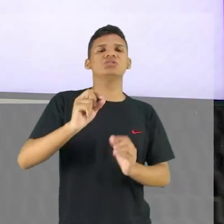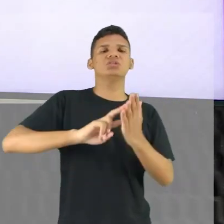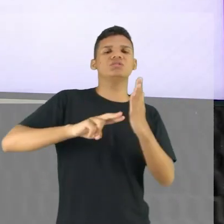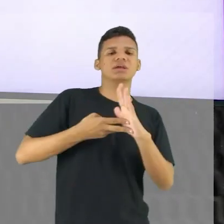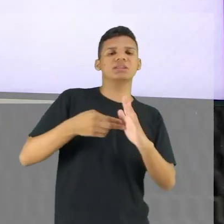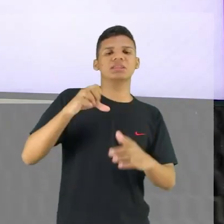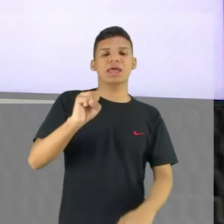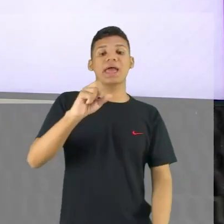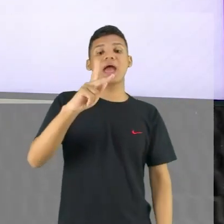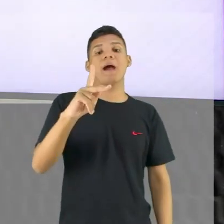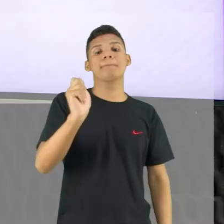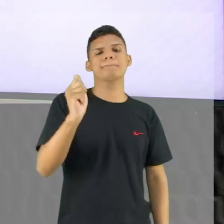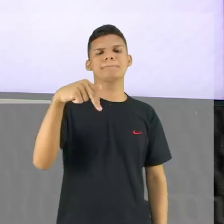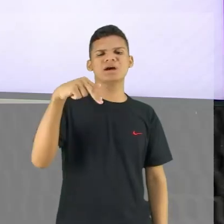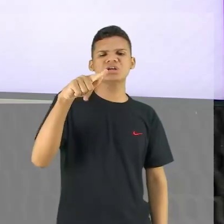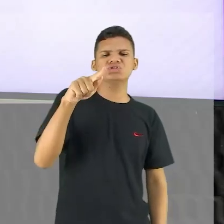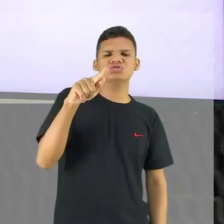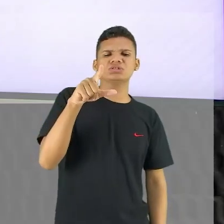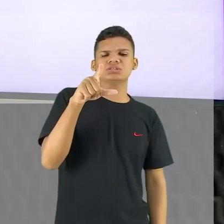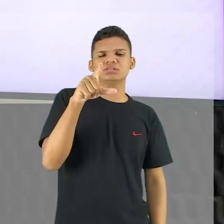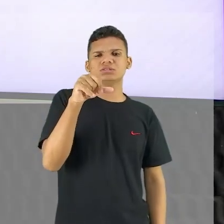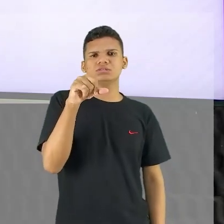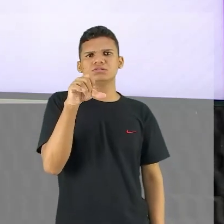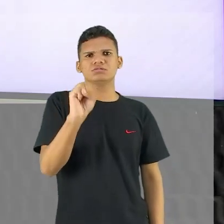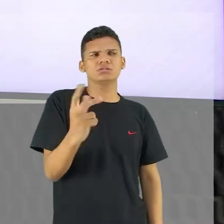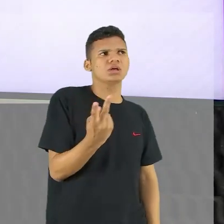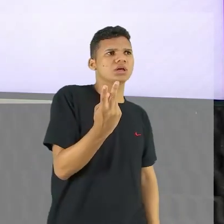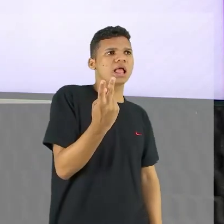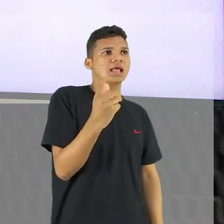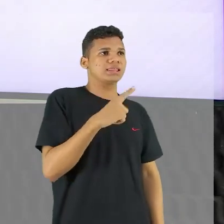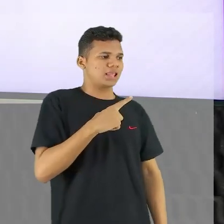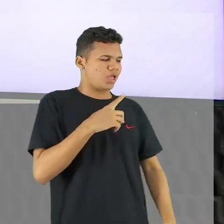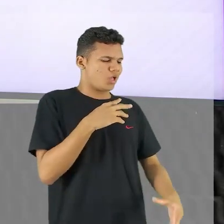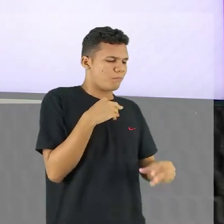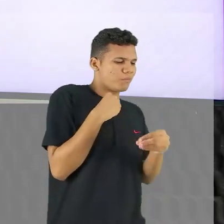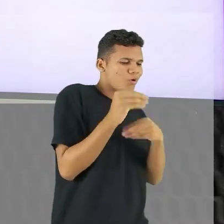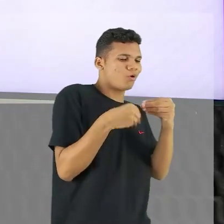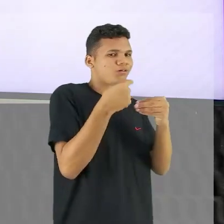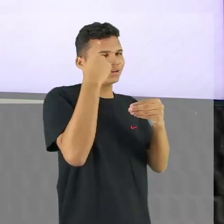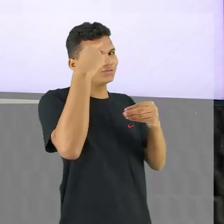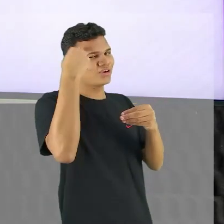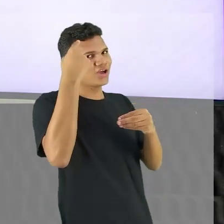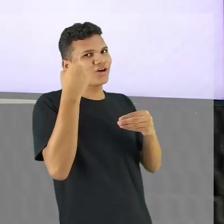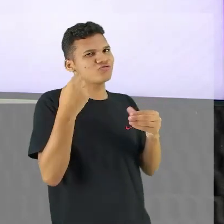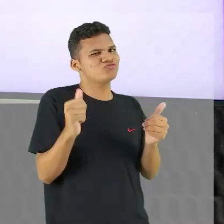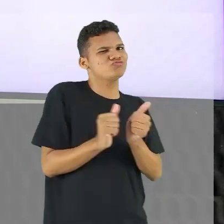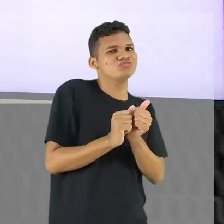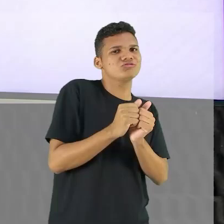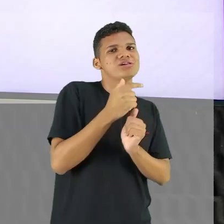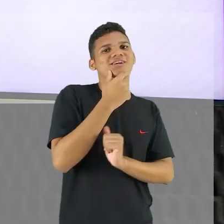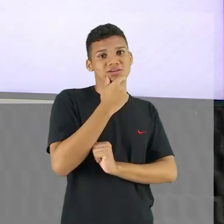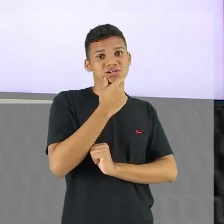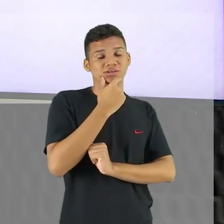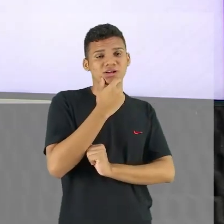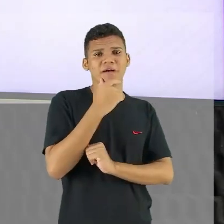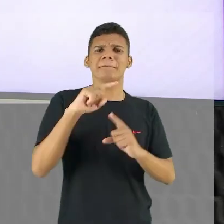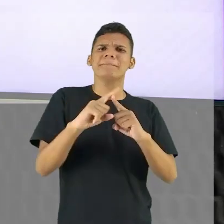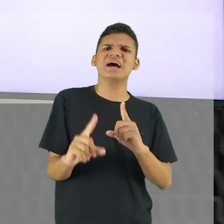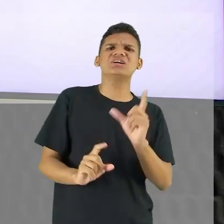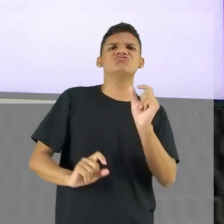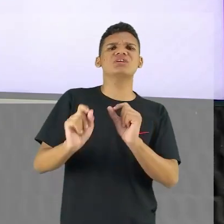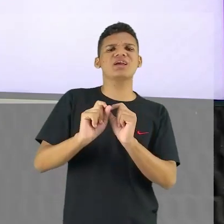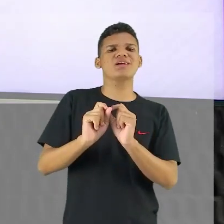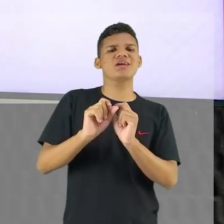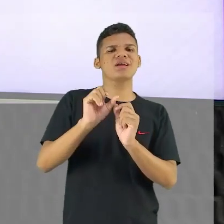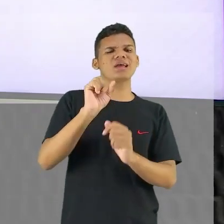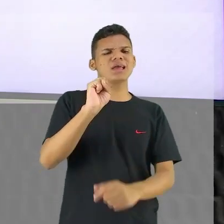Spanglish? É a mistura do espanhol com o inglês. Então, se eu fosse traduzir ao pé da letra, é como se eu falasse o